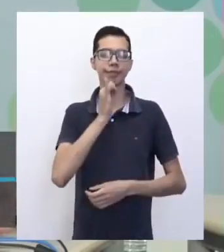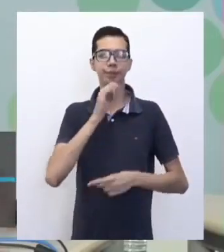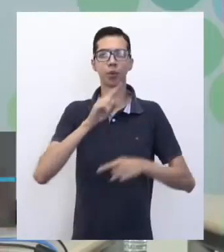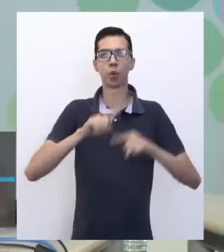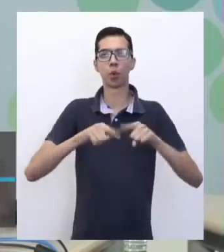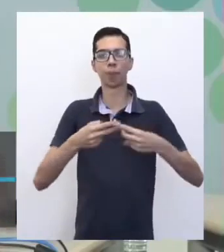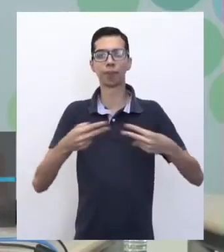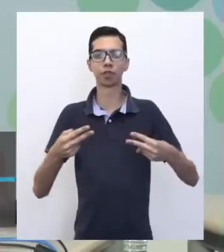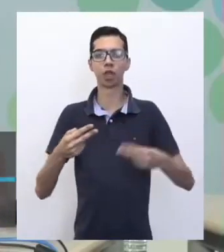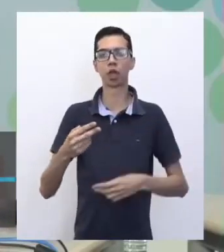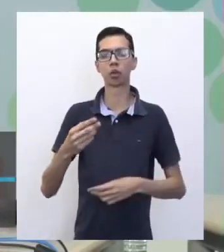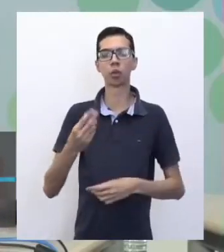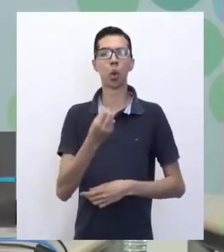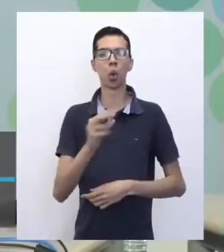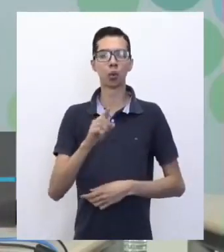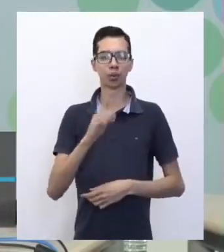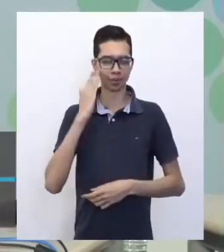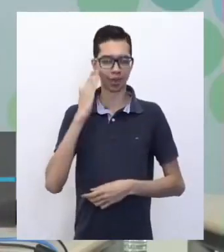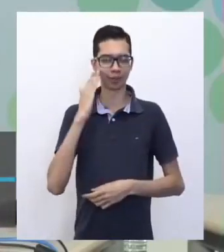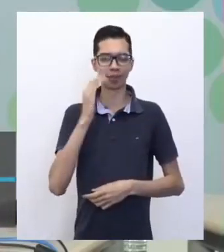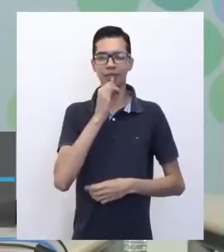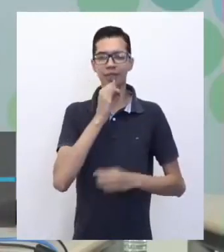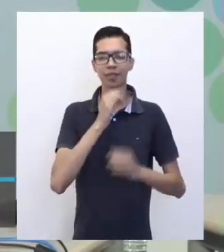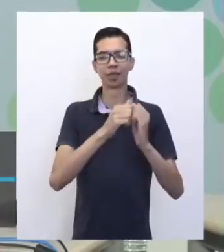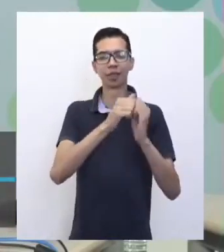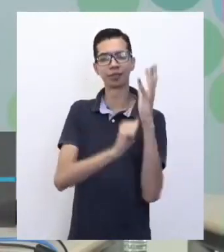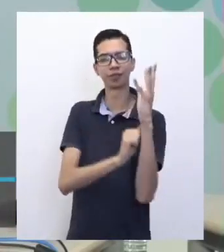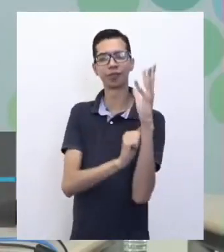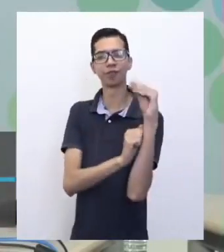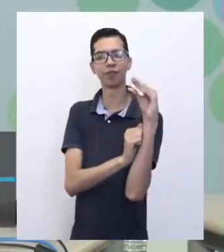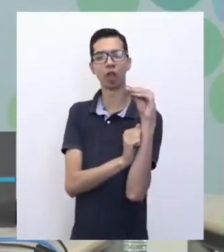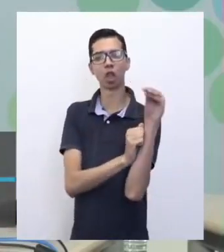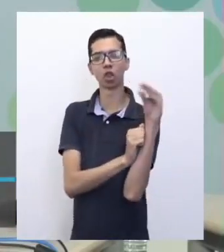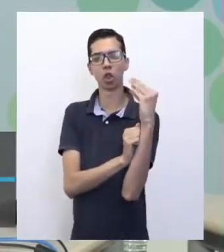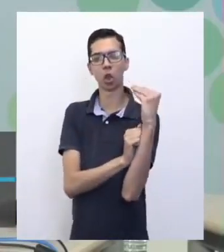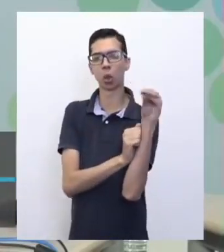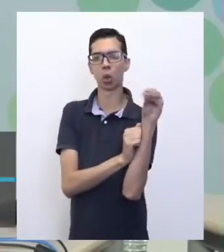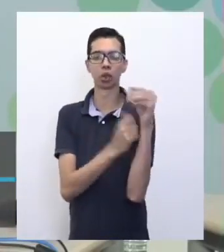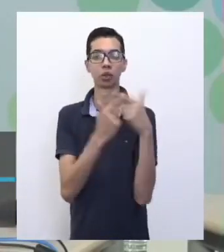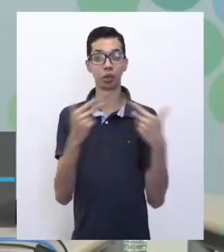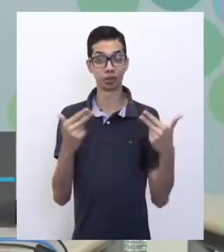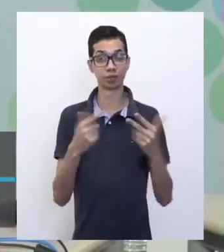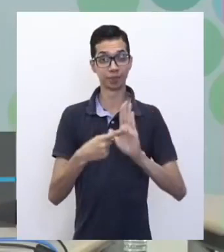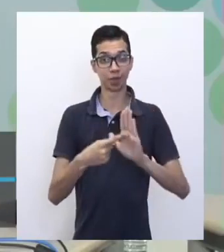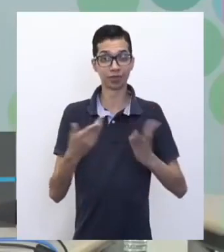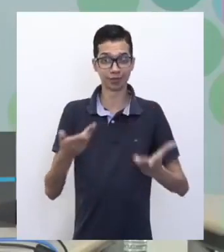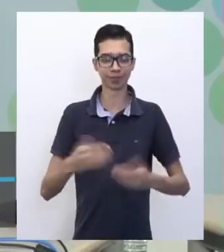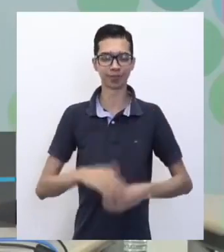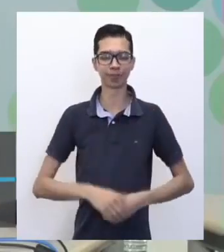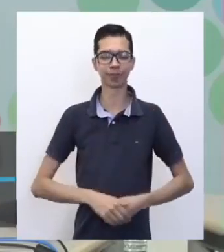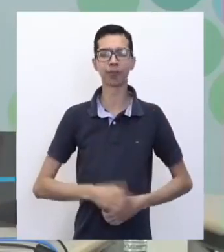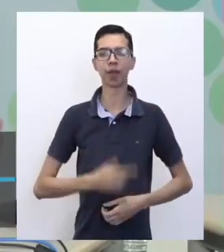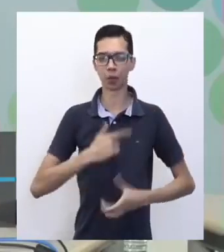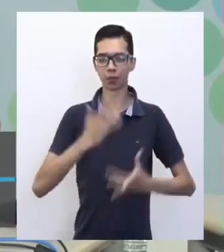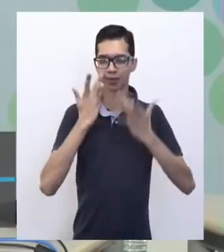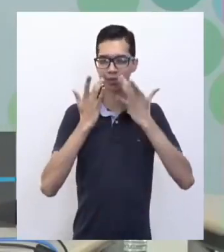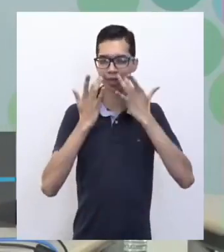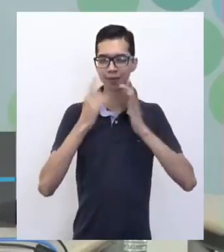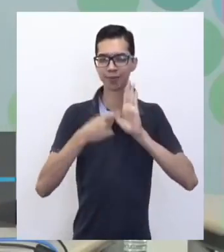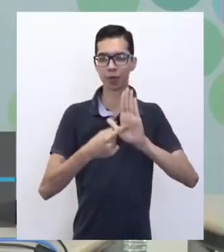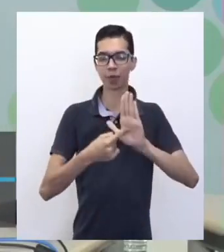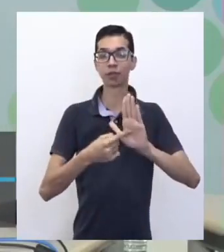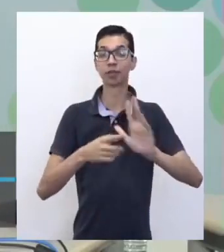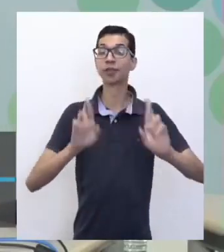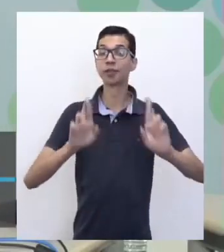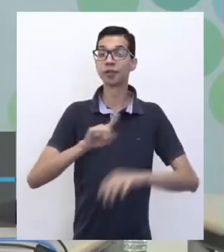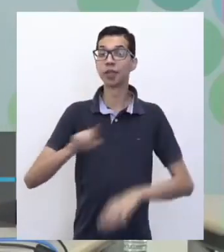certo? Eu trouxe para vocês um pedacinho de uma peça com teatro de objetos, espero que vocês gostem, porque é um